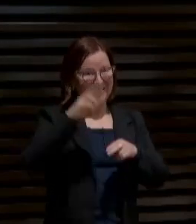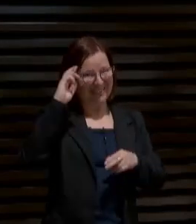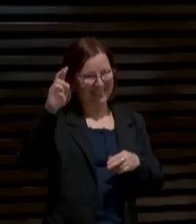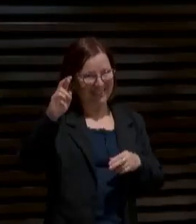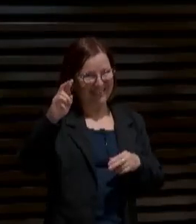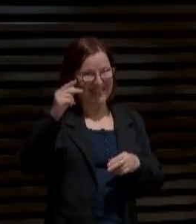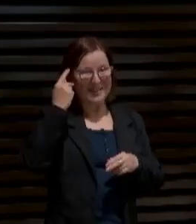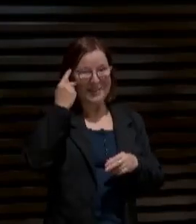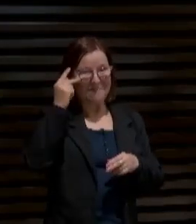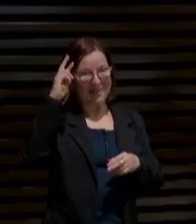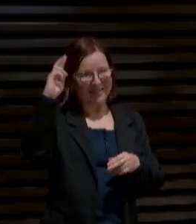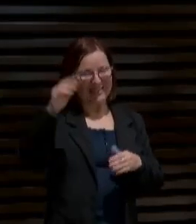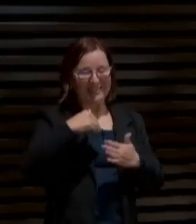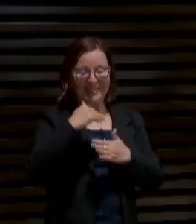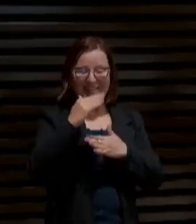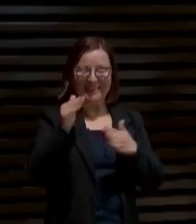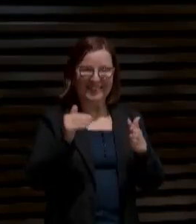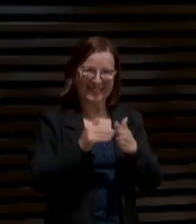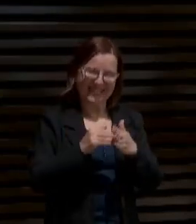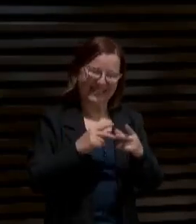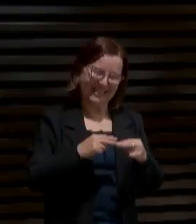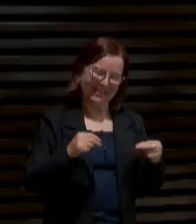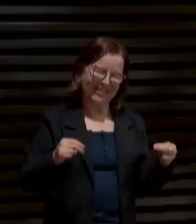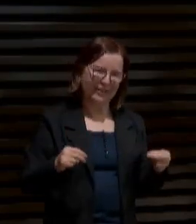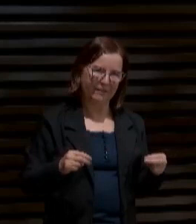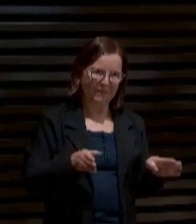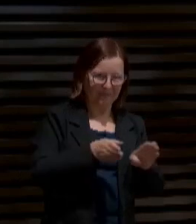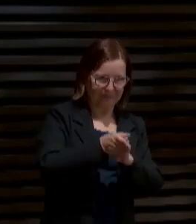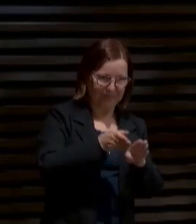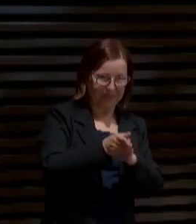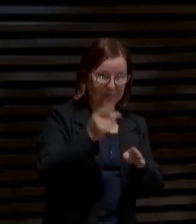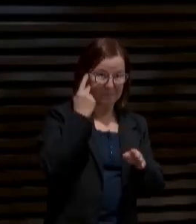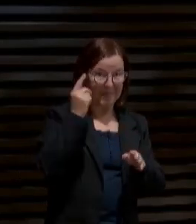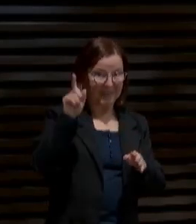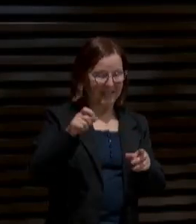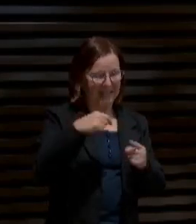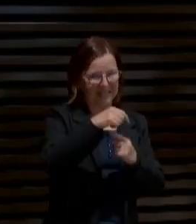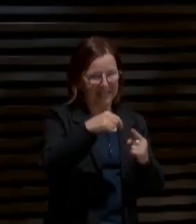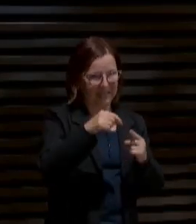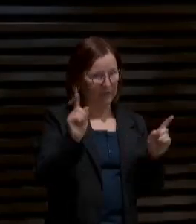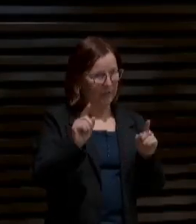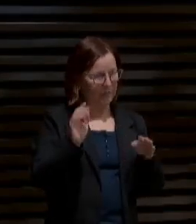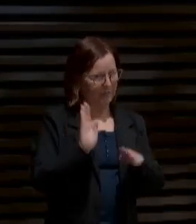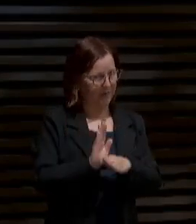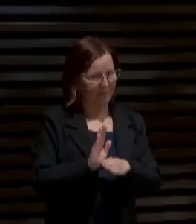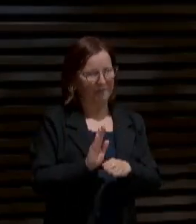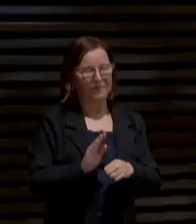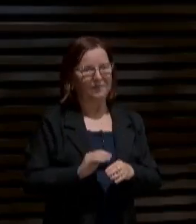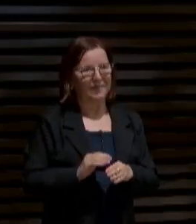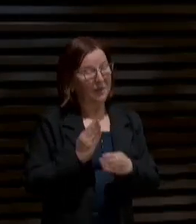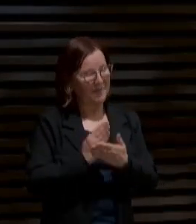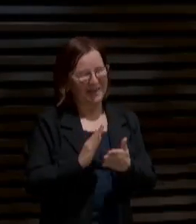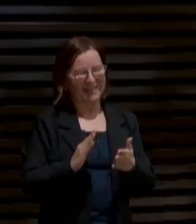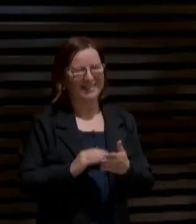ele todas as coisas e as exortações a santidade Não Param por aí primeira pedro